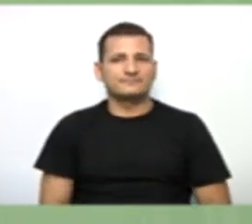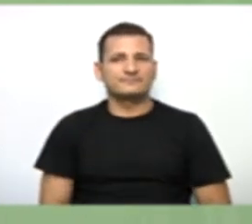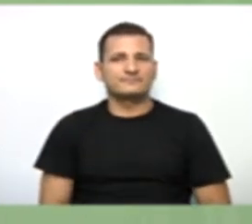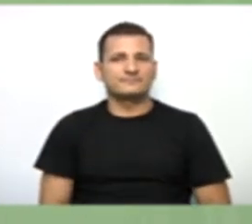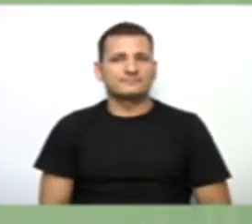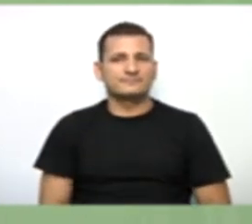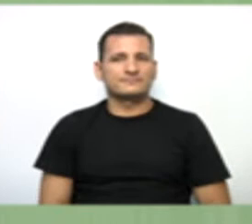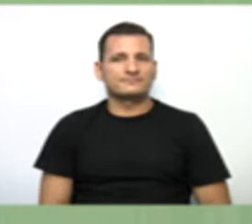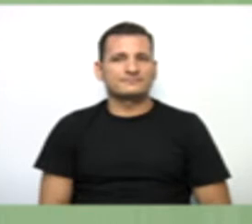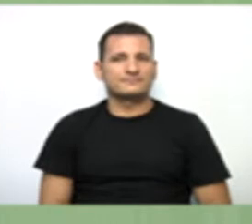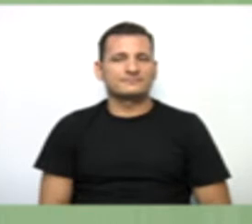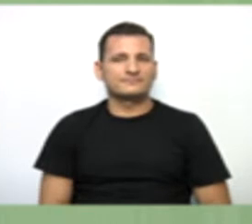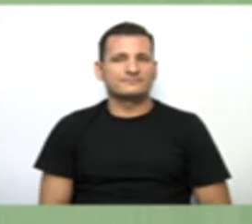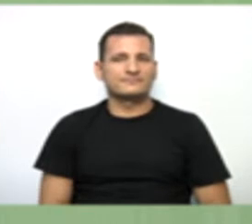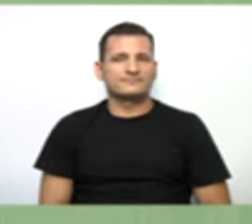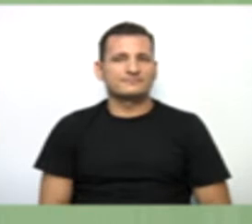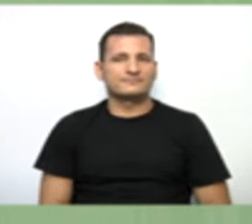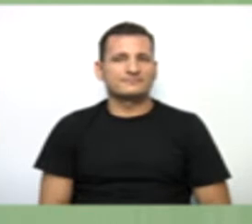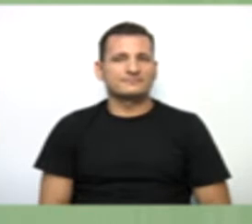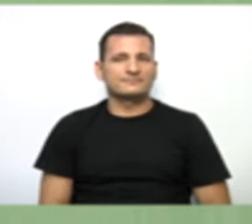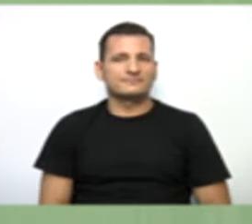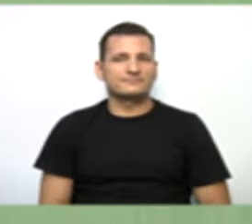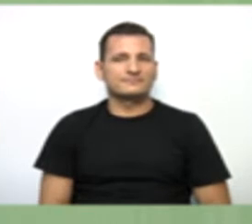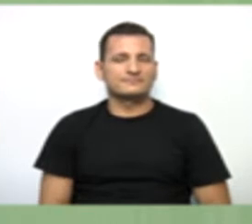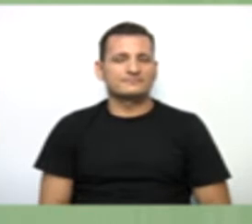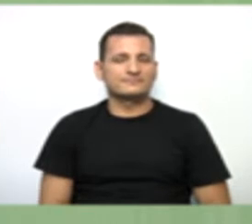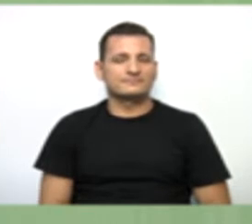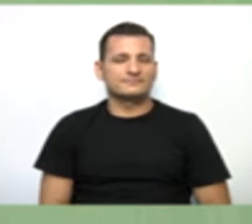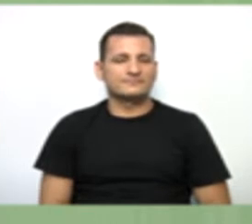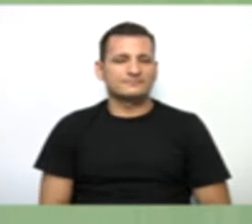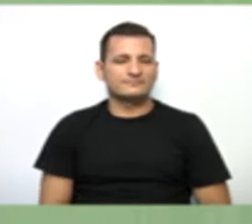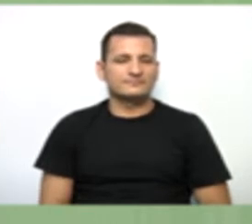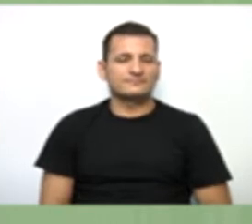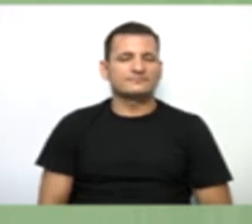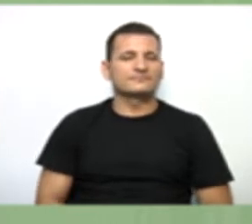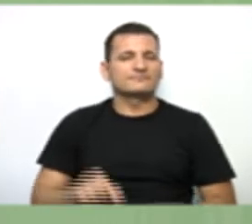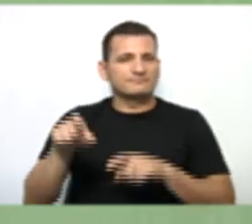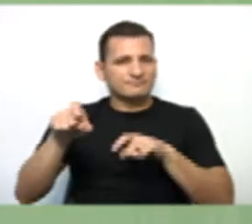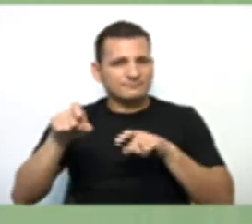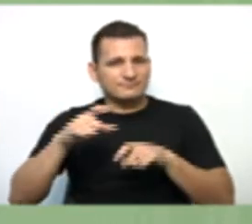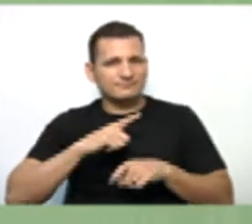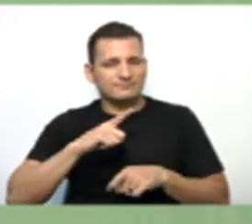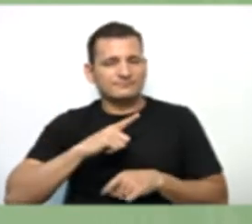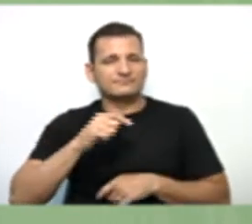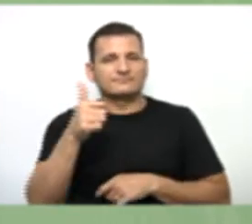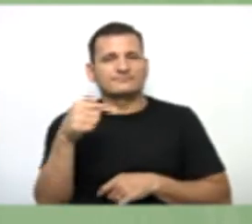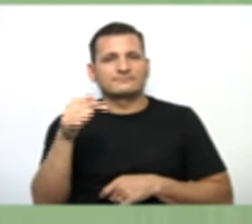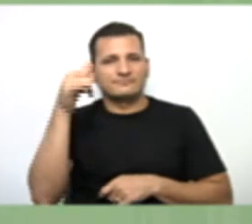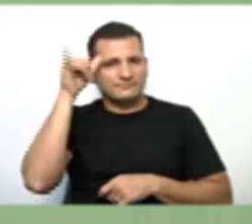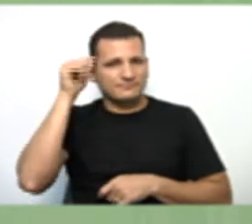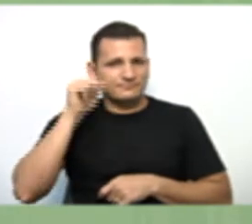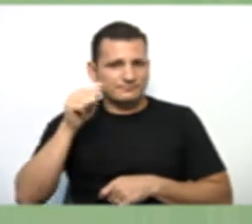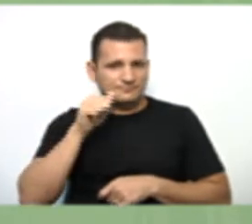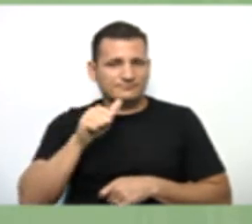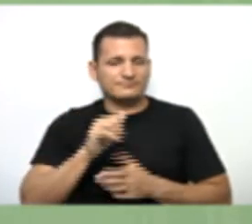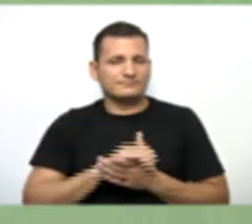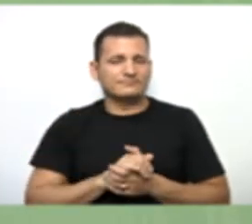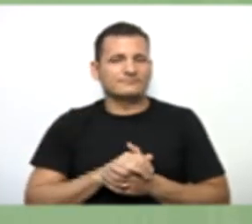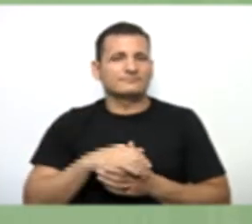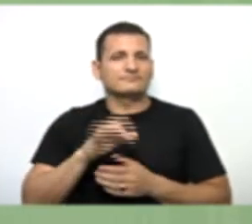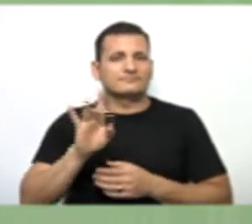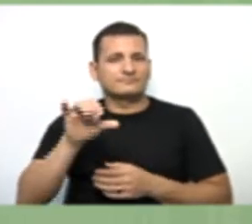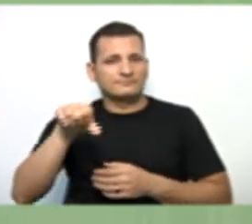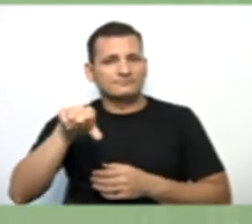Desculpa, eu estava desatento aqui, dando uma olhada no chat, mas vamos lá. Um fazendeiro tinha 17 vacas, todas, exceto 9,